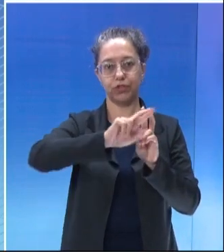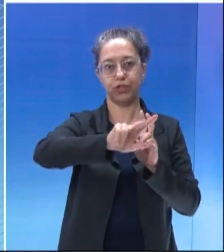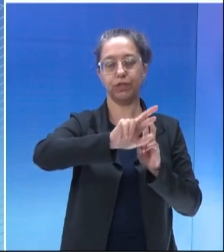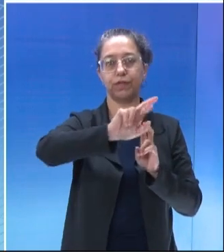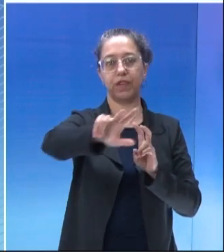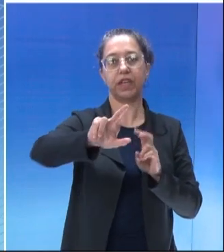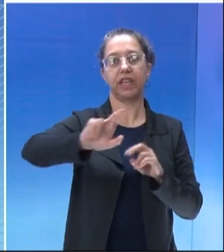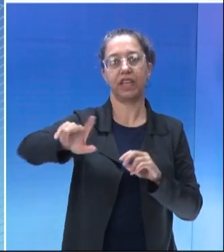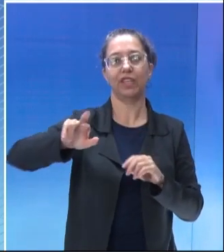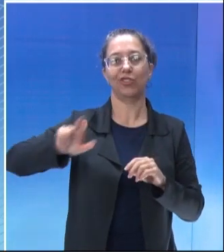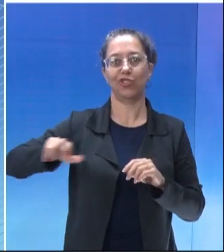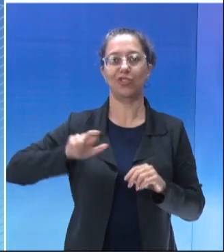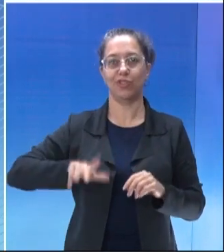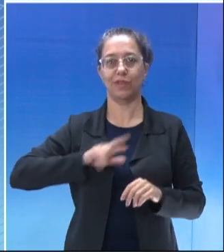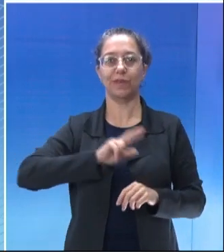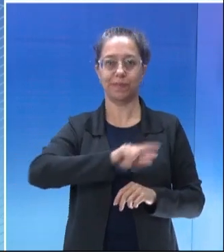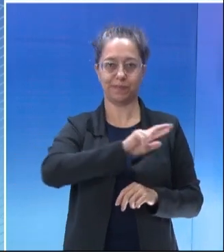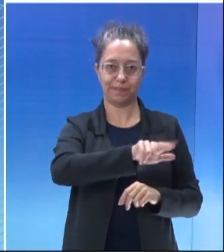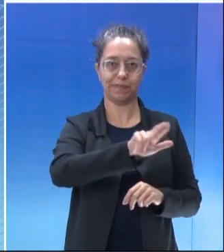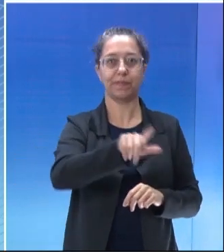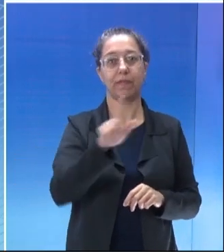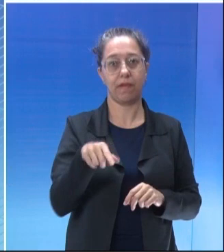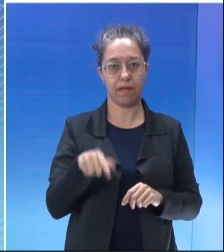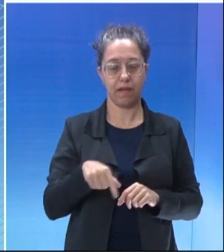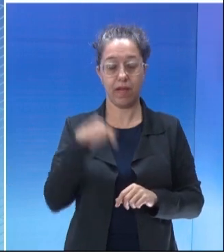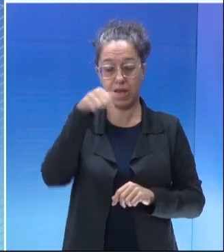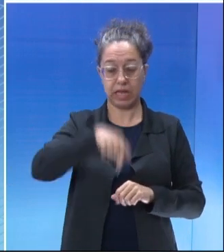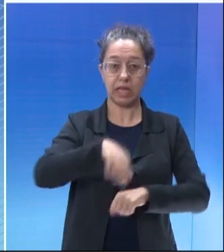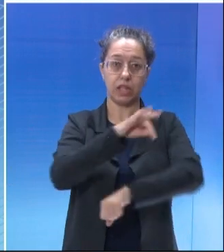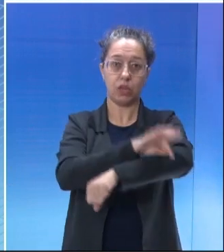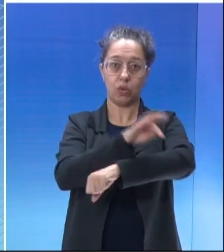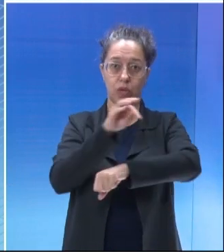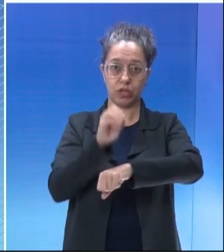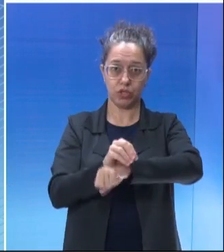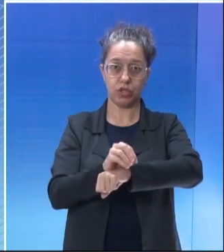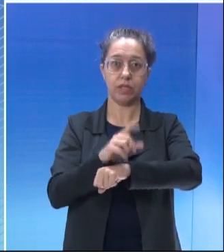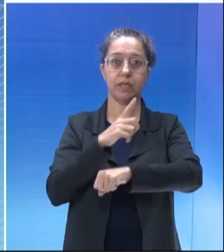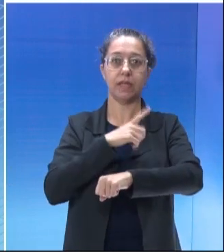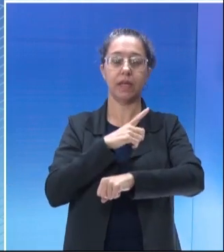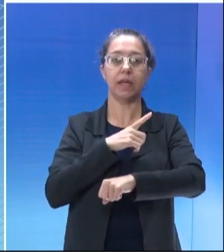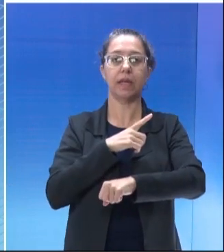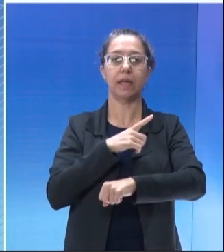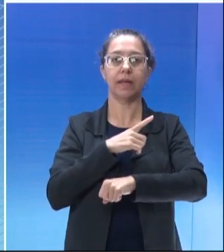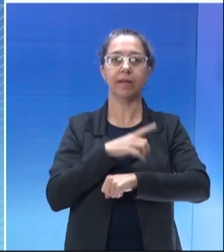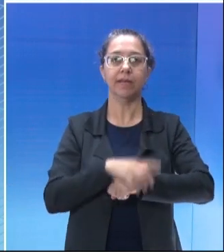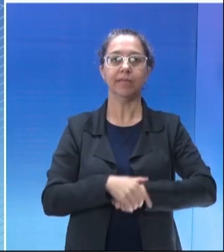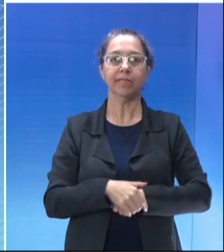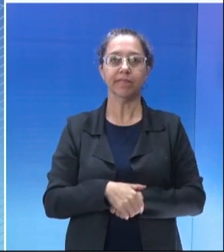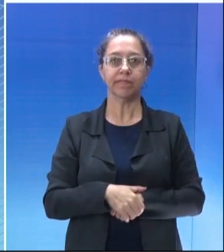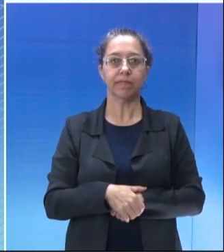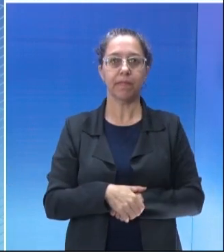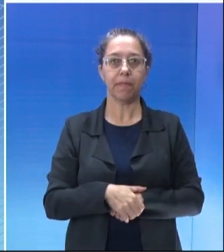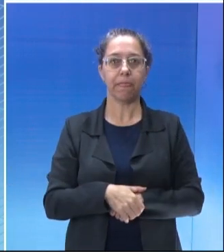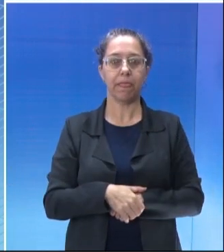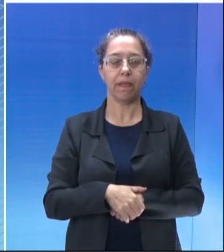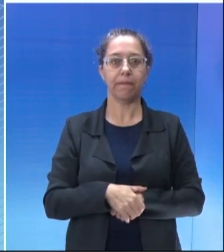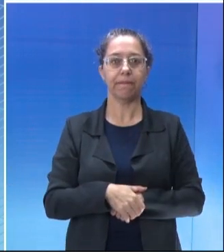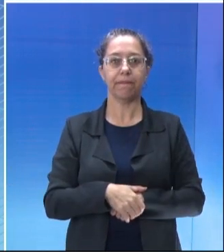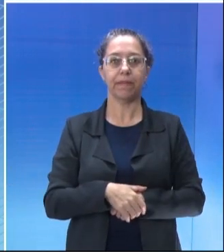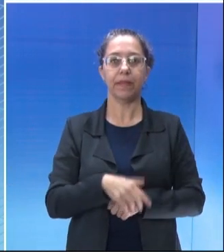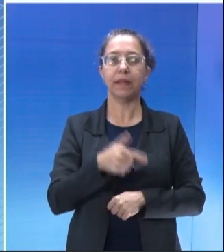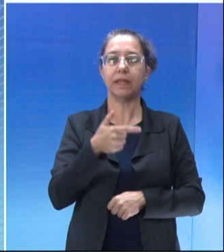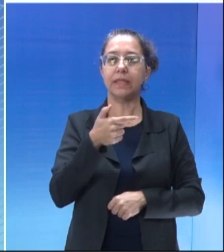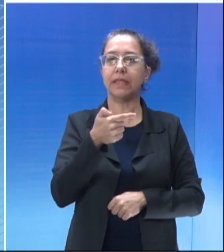de outra etnia. Então, só aqui no estado do Tocantins, nós temos, se não me engano, são